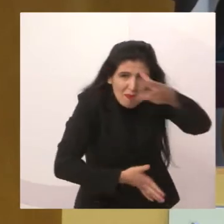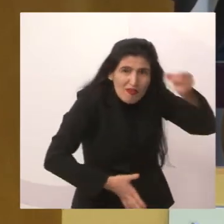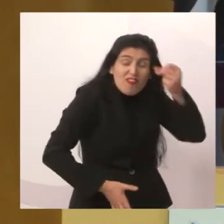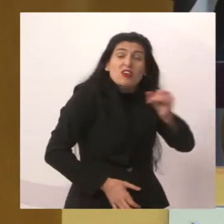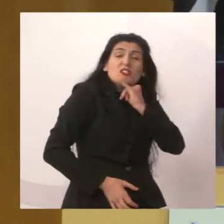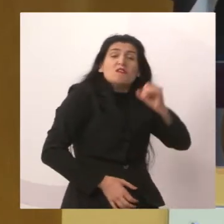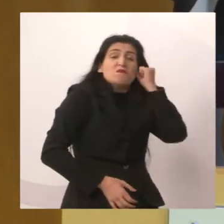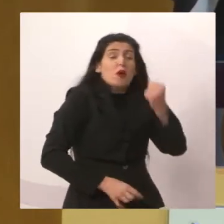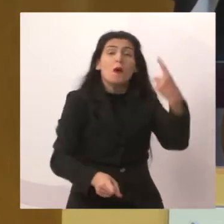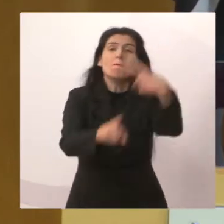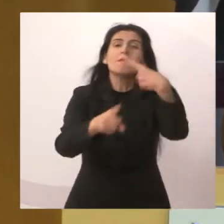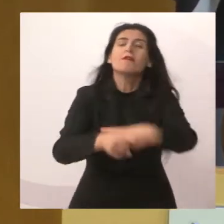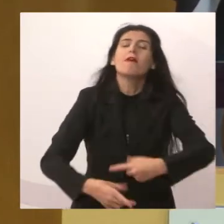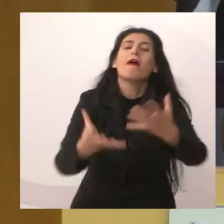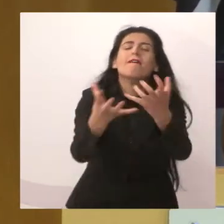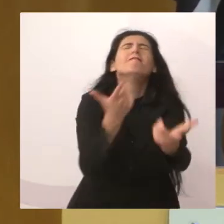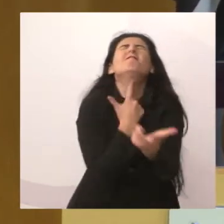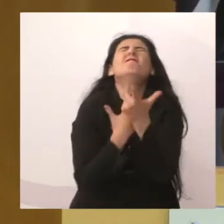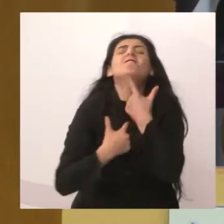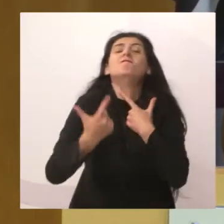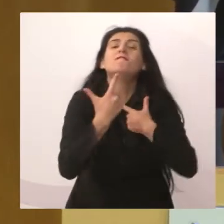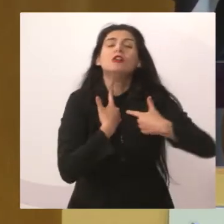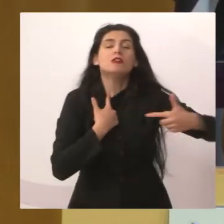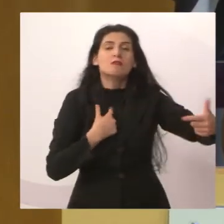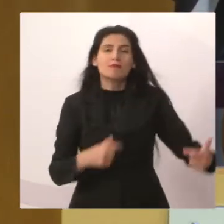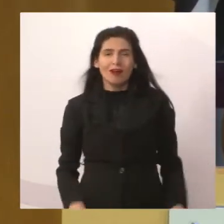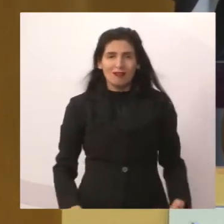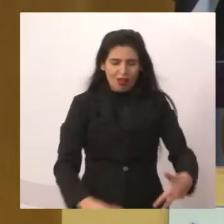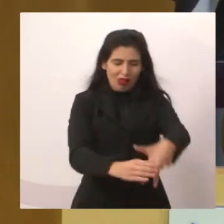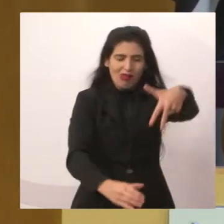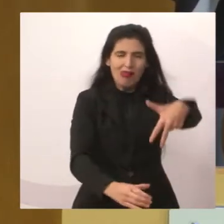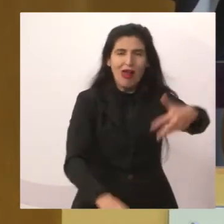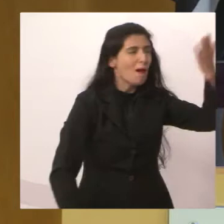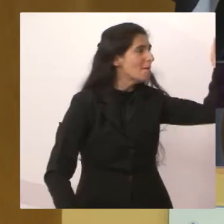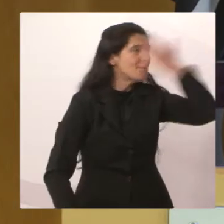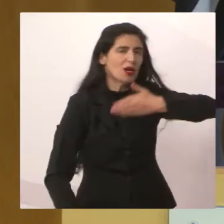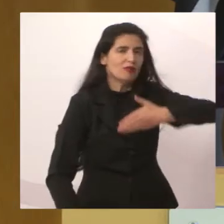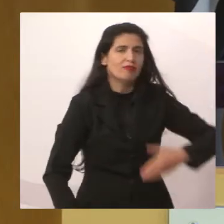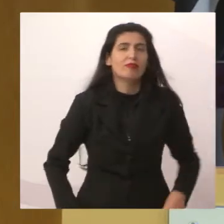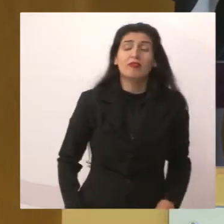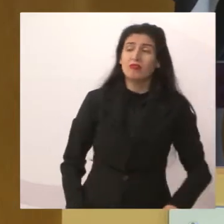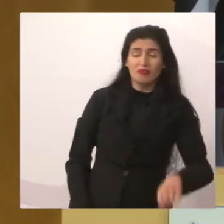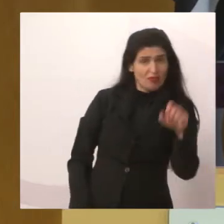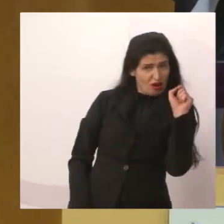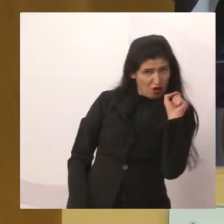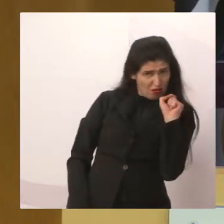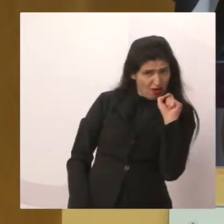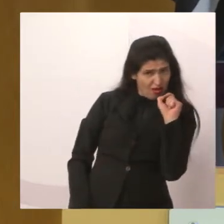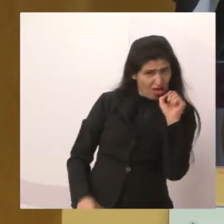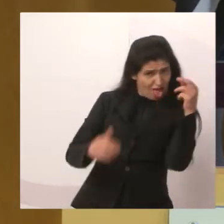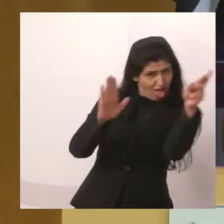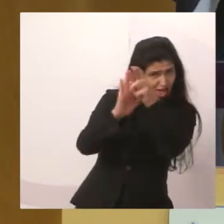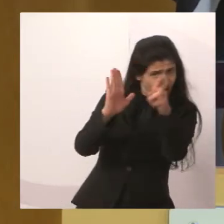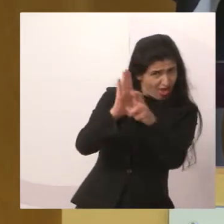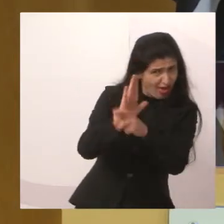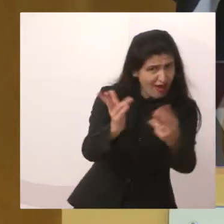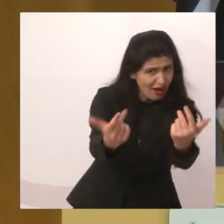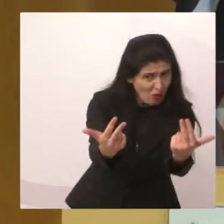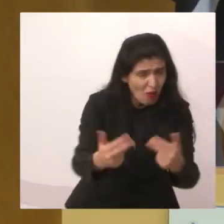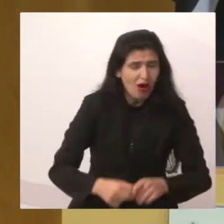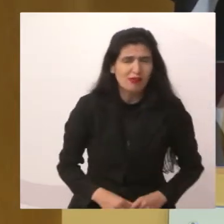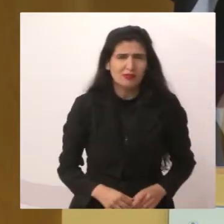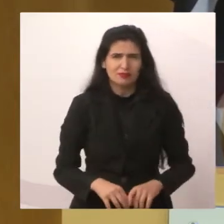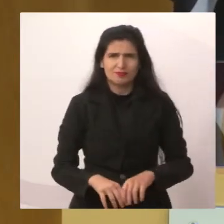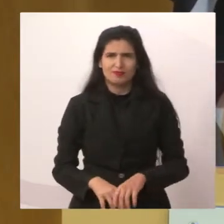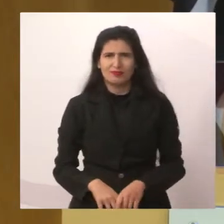chegar aqui, subir e mostrar para vocês que eu uso o mesmo critério sempre. E não teria problema nenhum em rejeitar o parecer do Tribunal